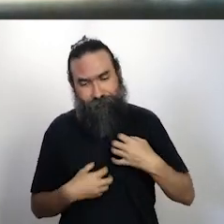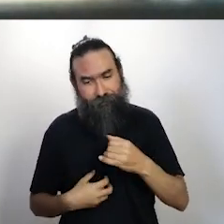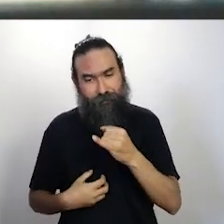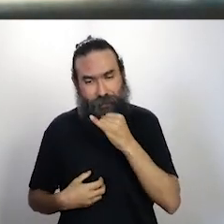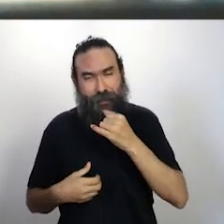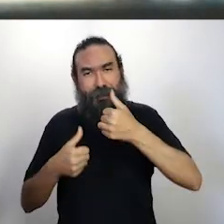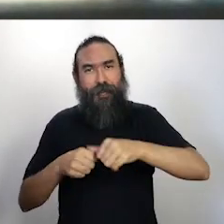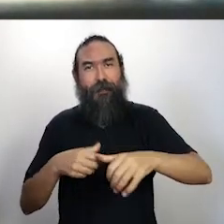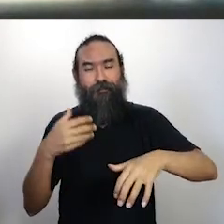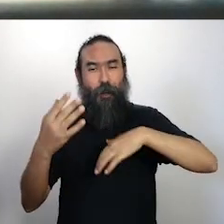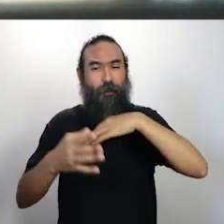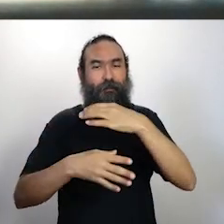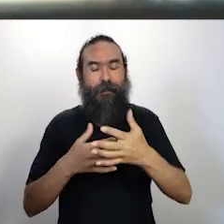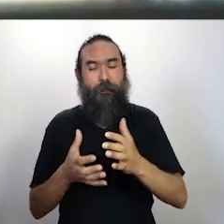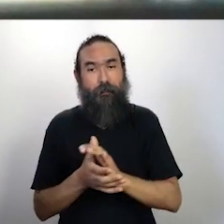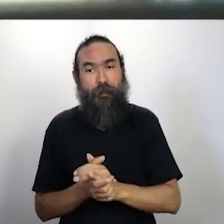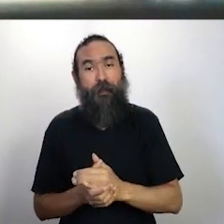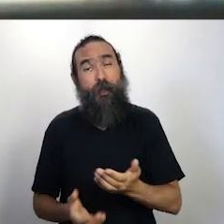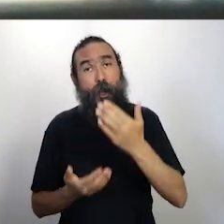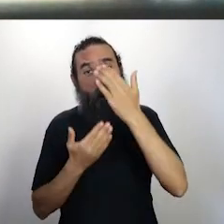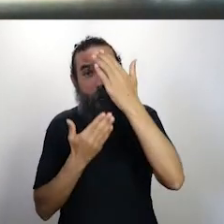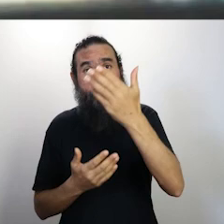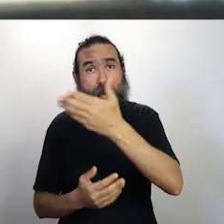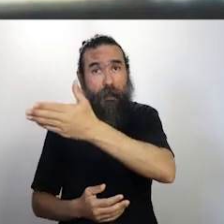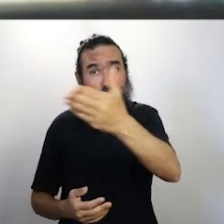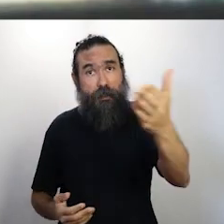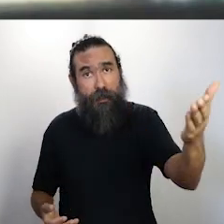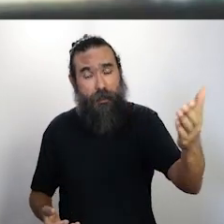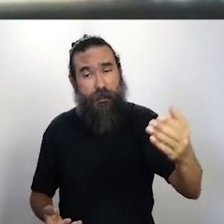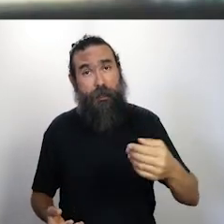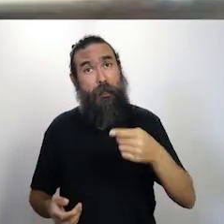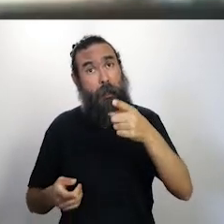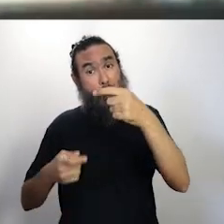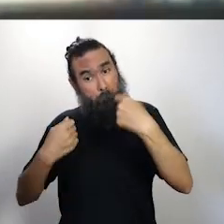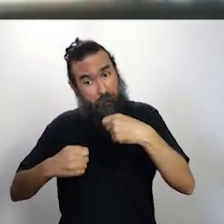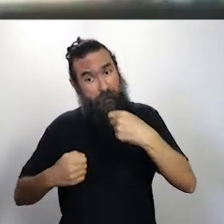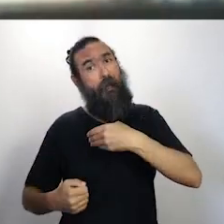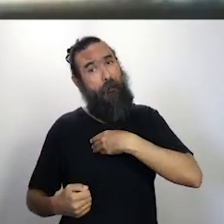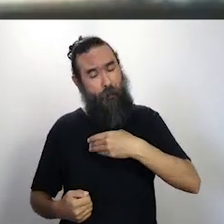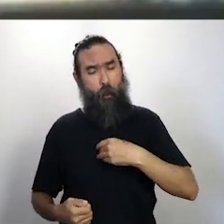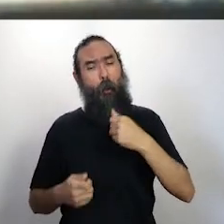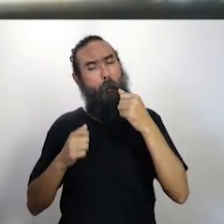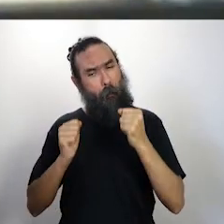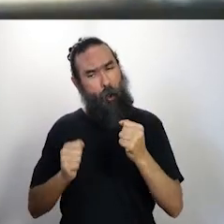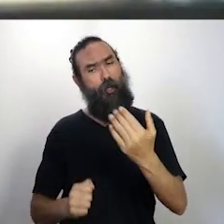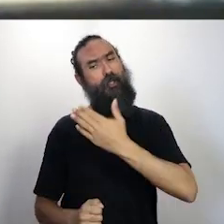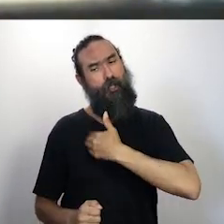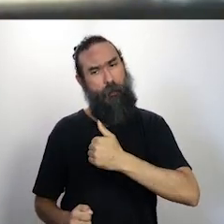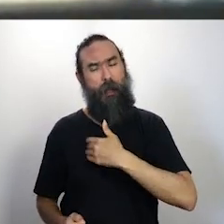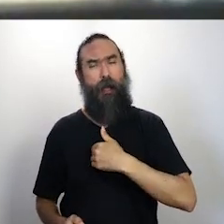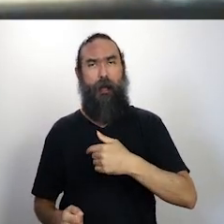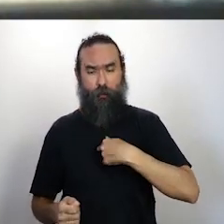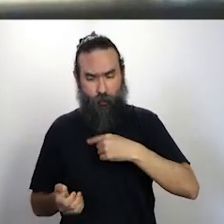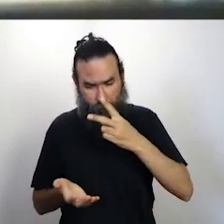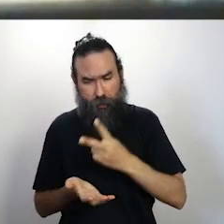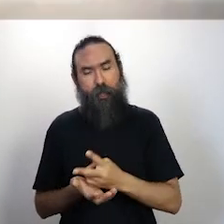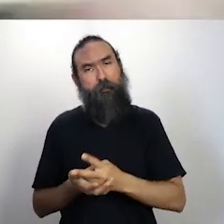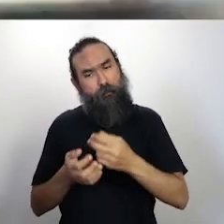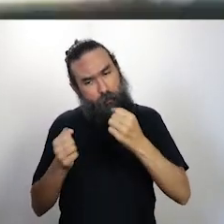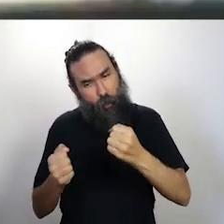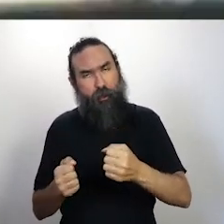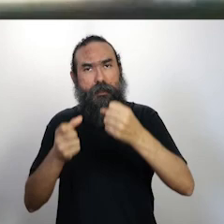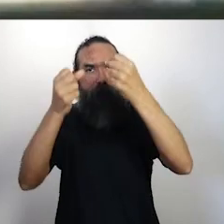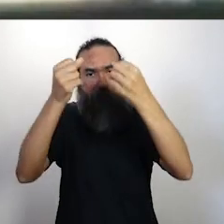caótico então deixo com vocês aqui o meu muito obrigado contem comigo sempre que eu precisar ter que precisar de algum esclarecimento